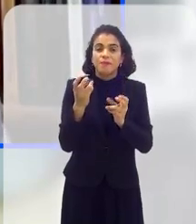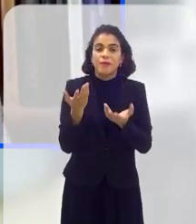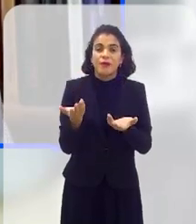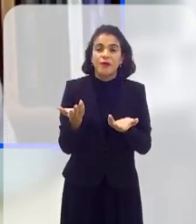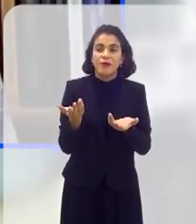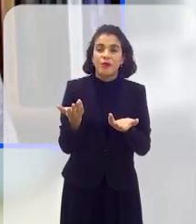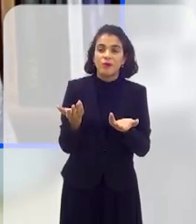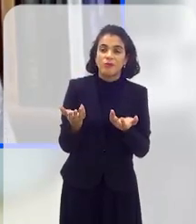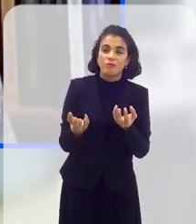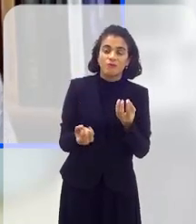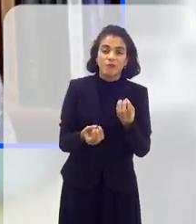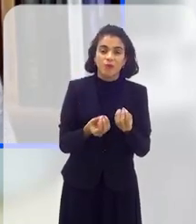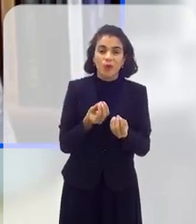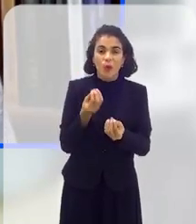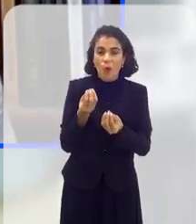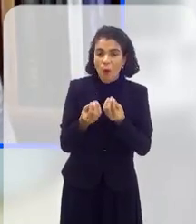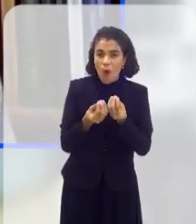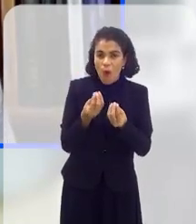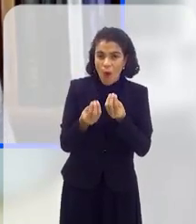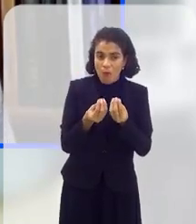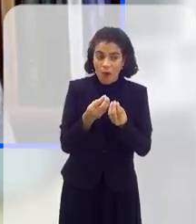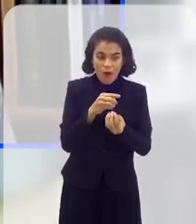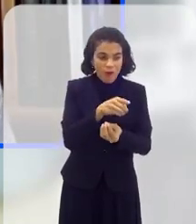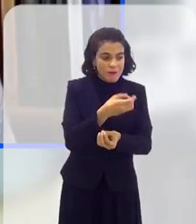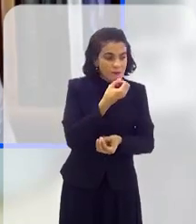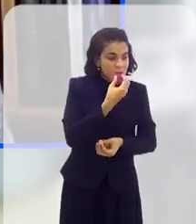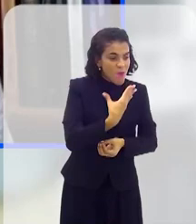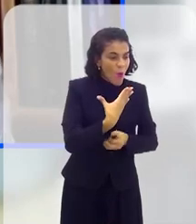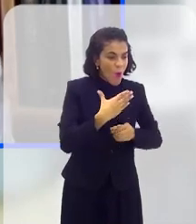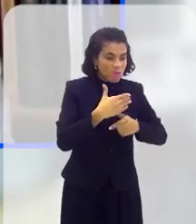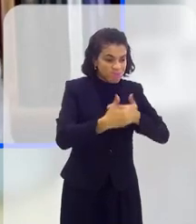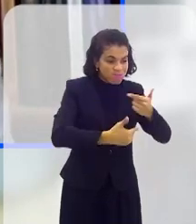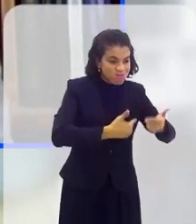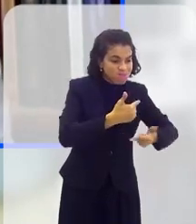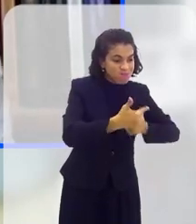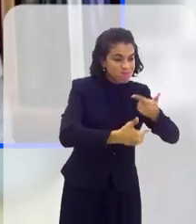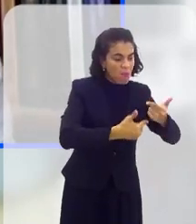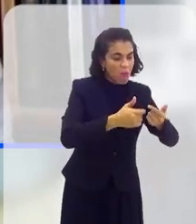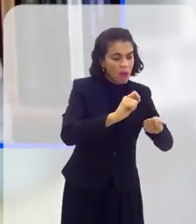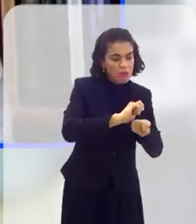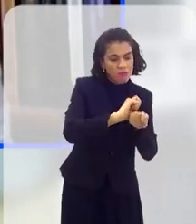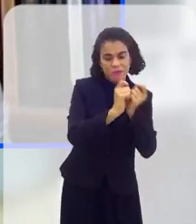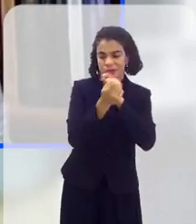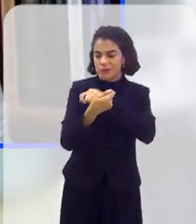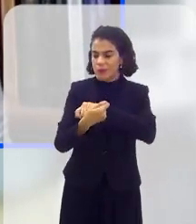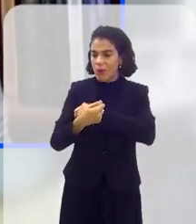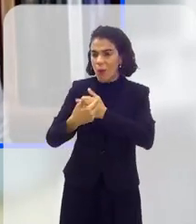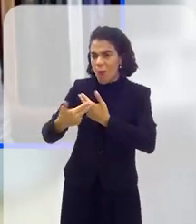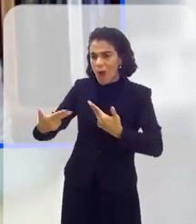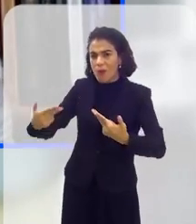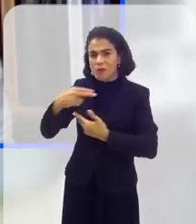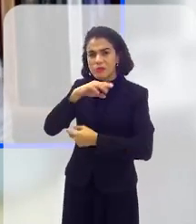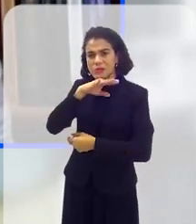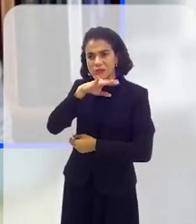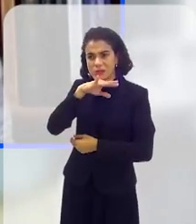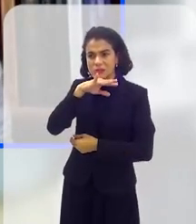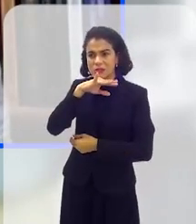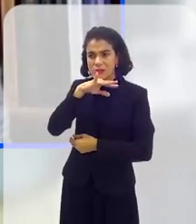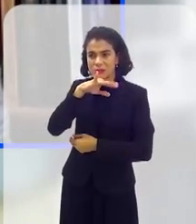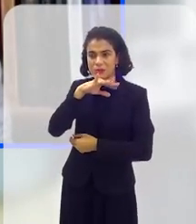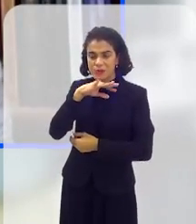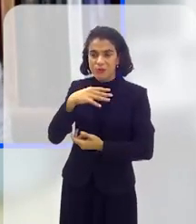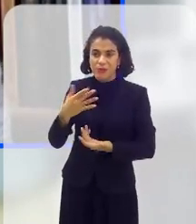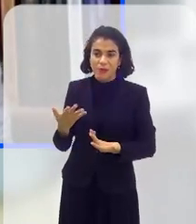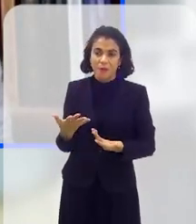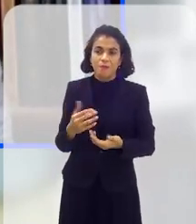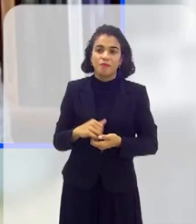ver que como uma coisa que era boa, que era um ritual bom, pode ser transformado numa coisa